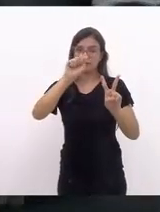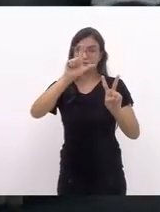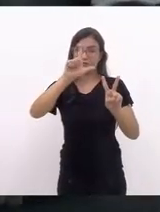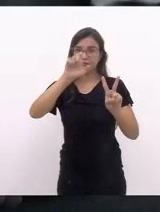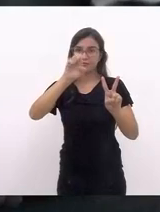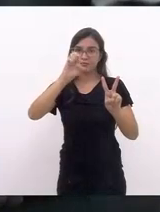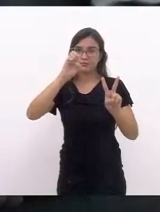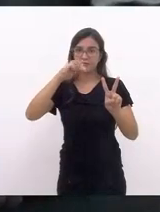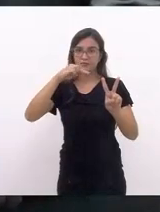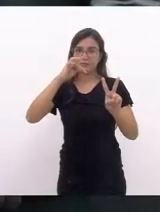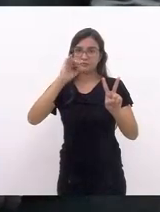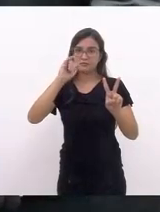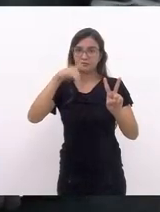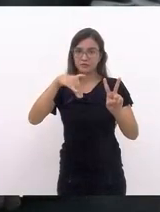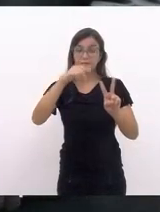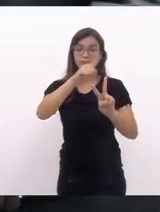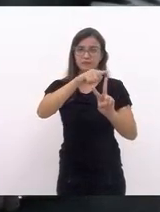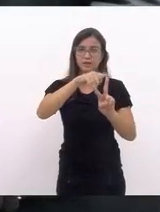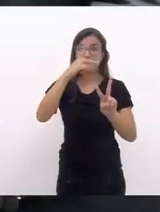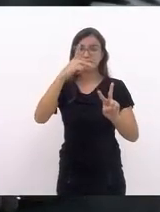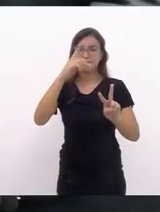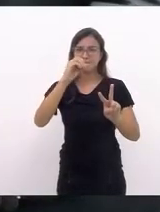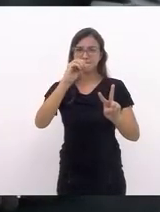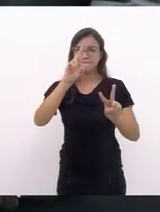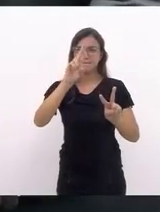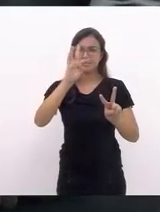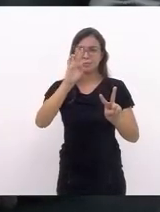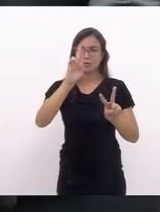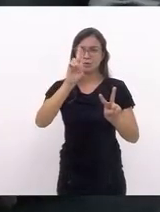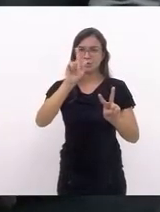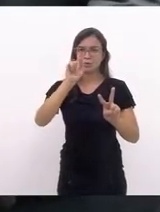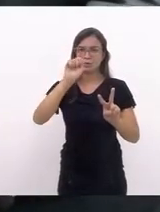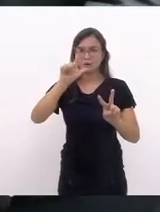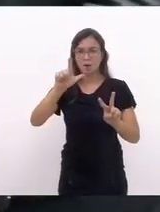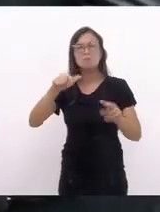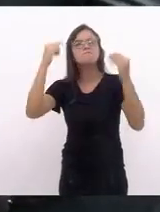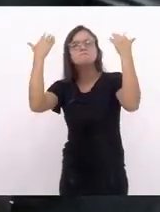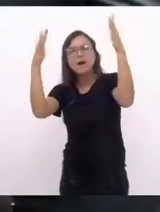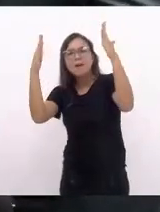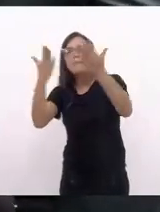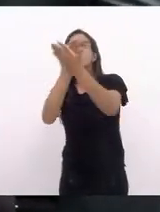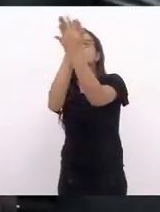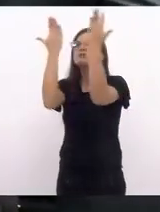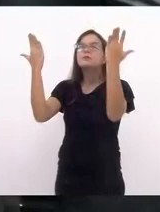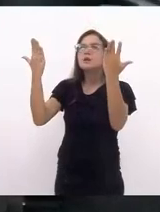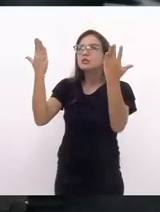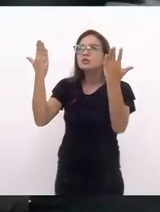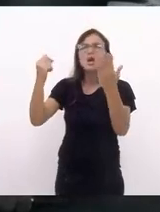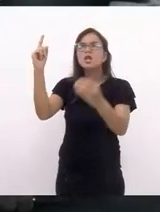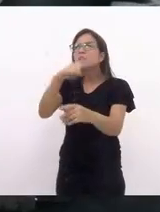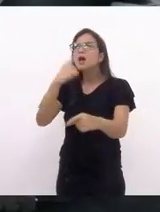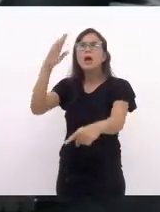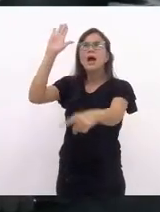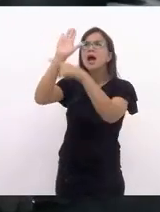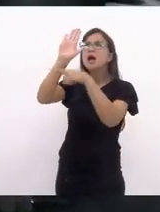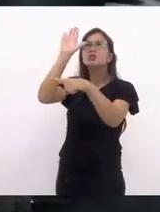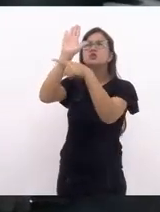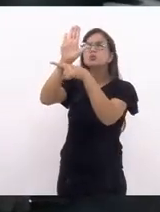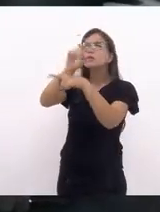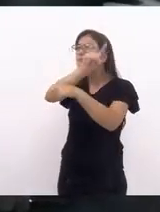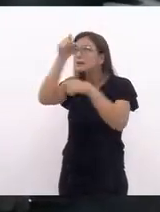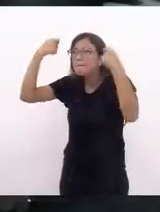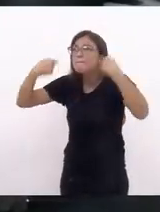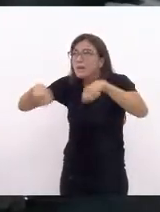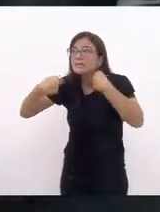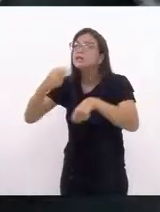e outro se chama Portugal estão aqui Parabéns para vocês contem conosco no que precisar